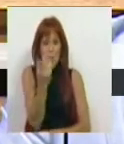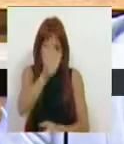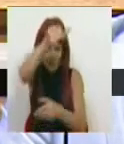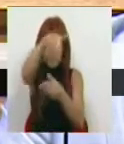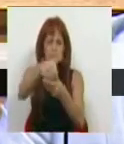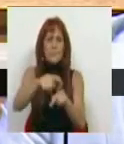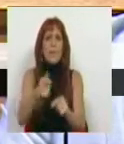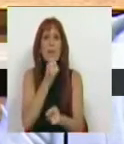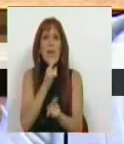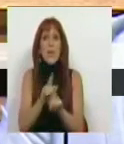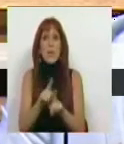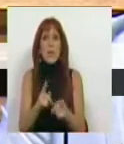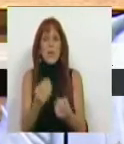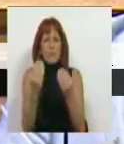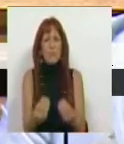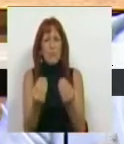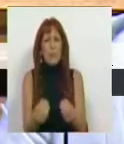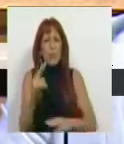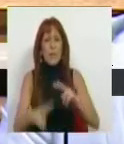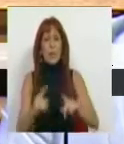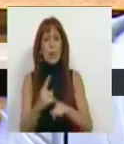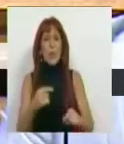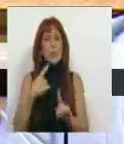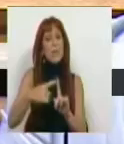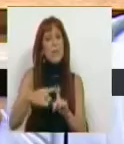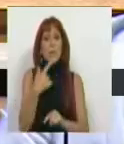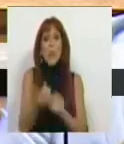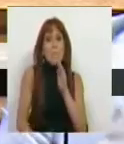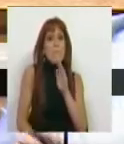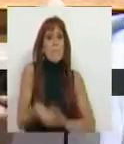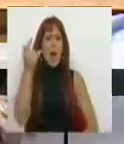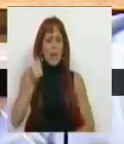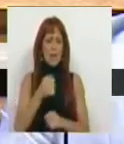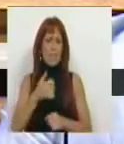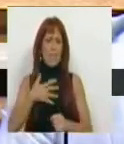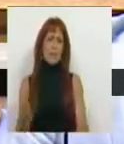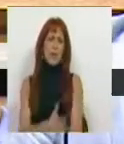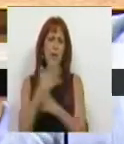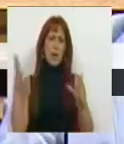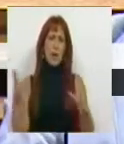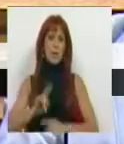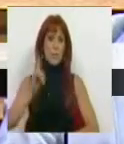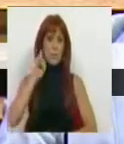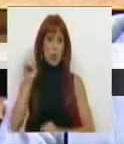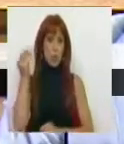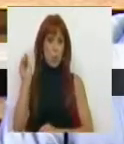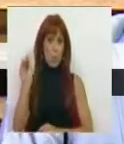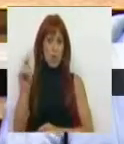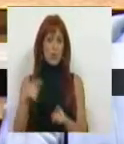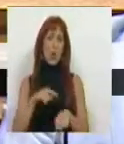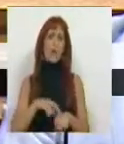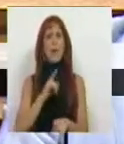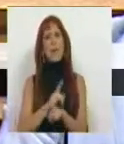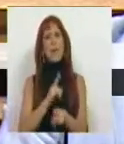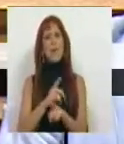insere nestas medidas de injustiça fiscal, porque ela beneficia muito mais as grandes empresas e, sobretudo, os bancos, ao